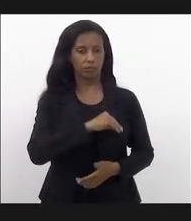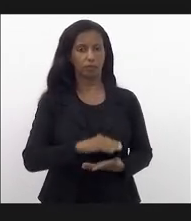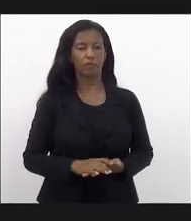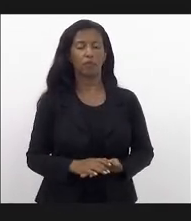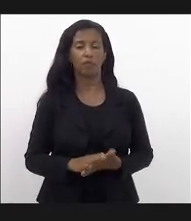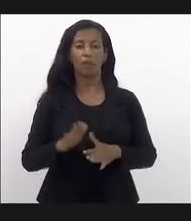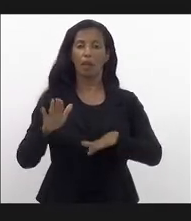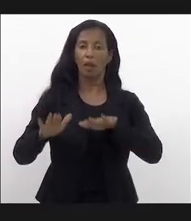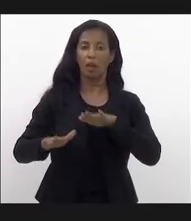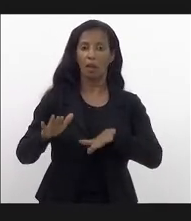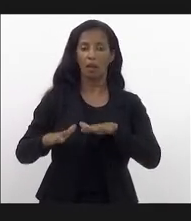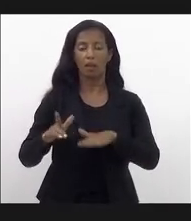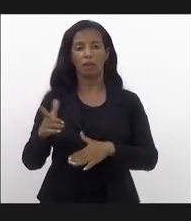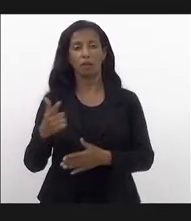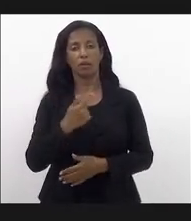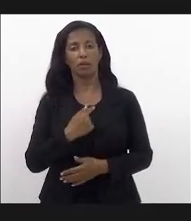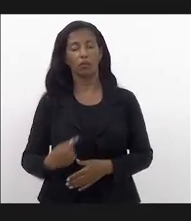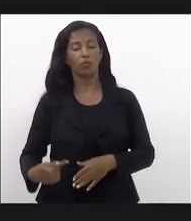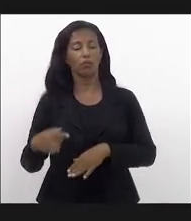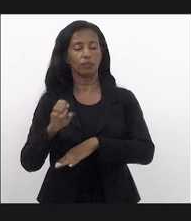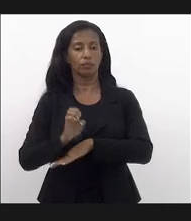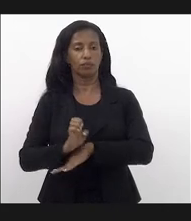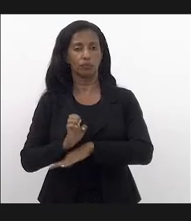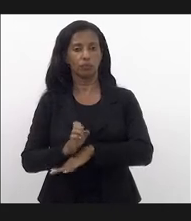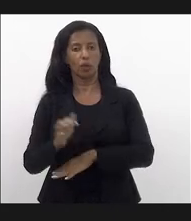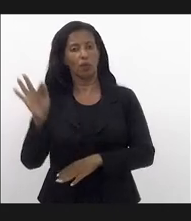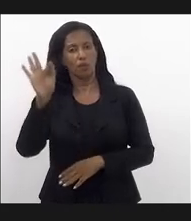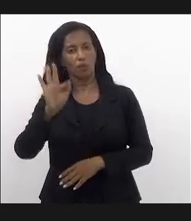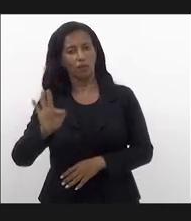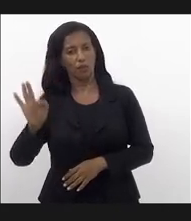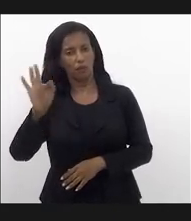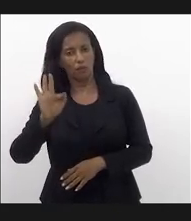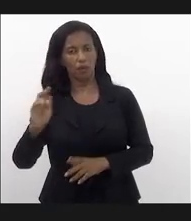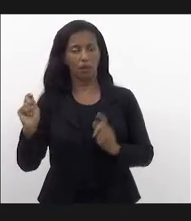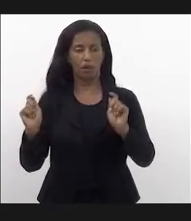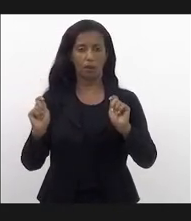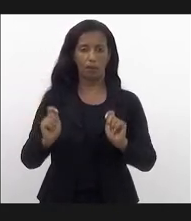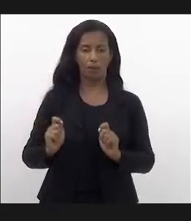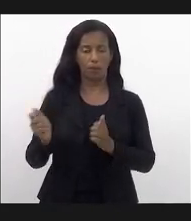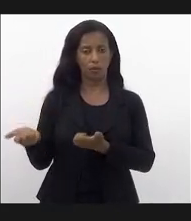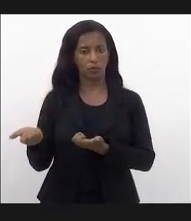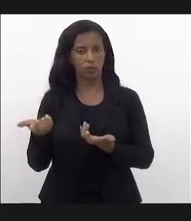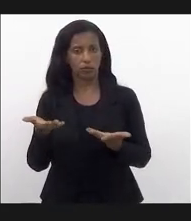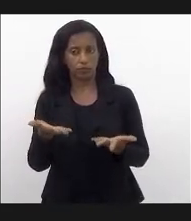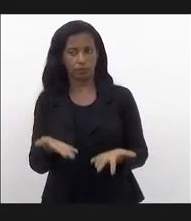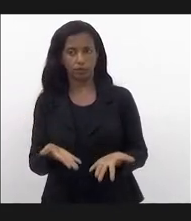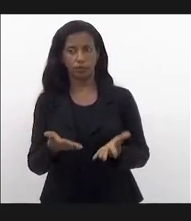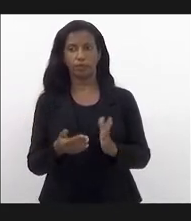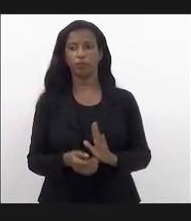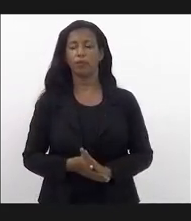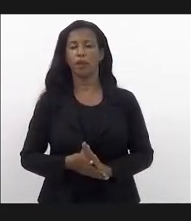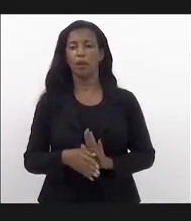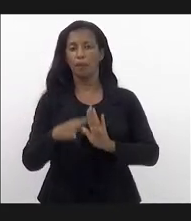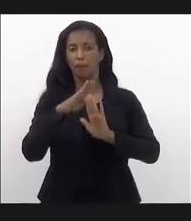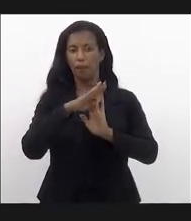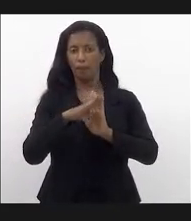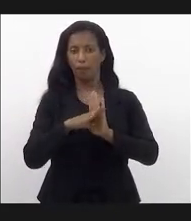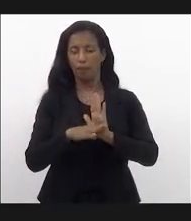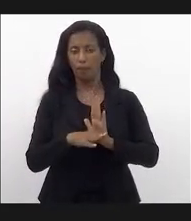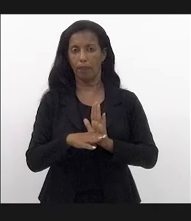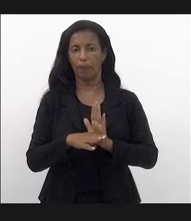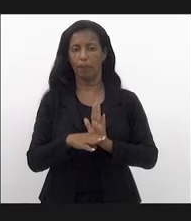ainda que o governo do estado o governo federal possa disponibilizar programas